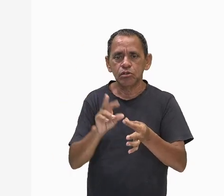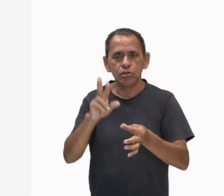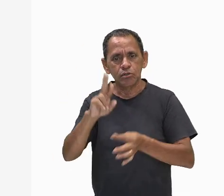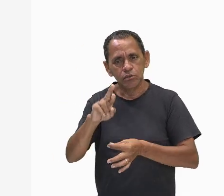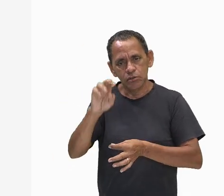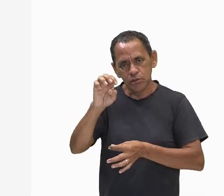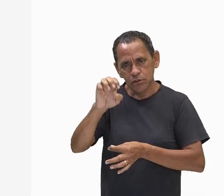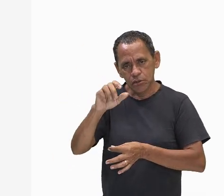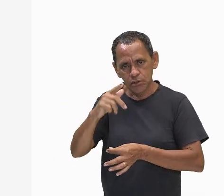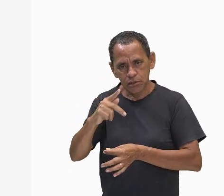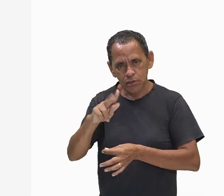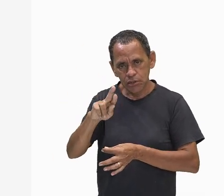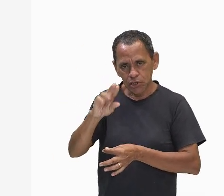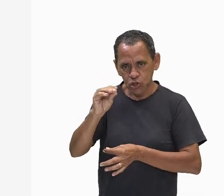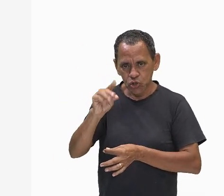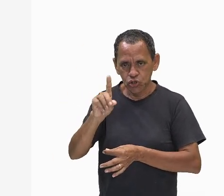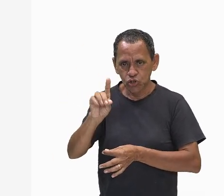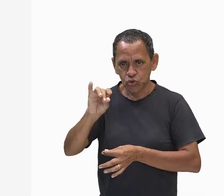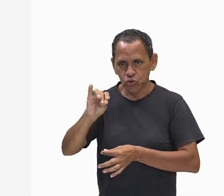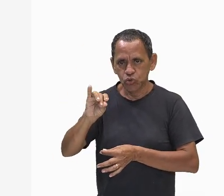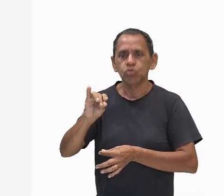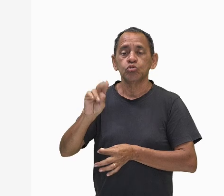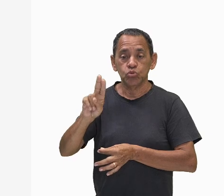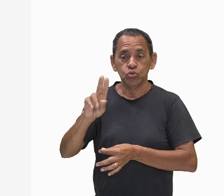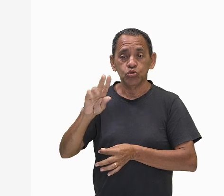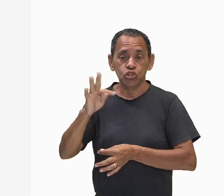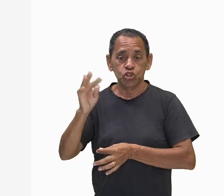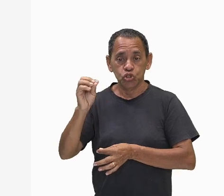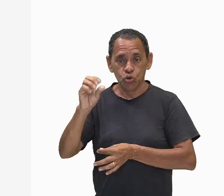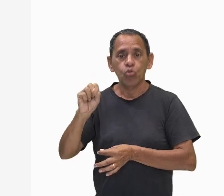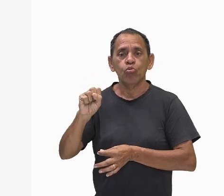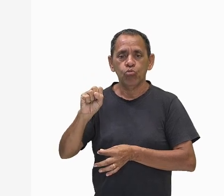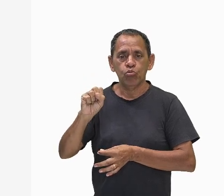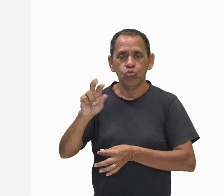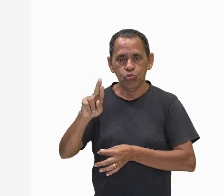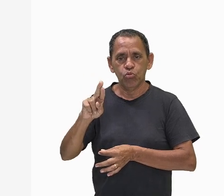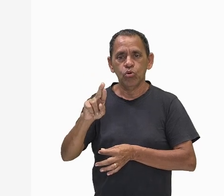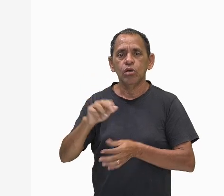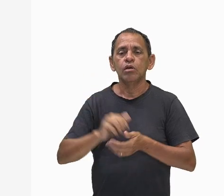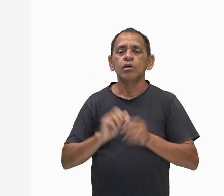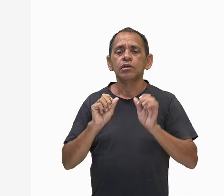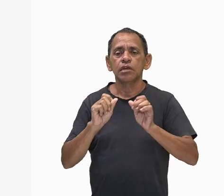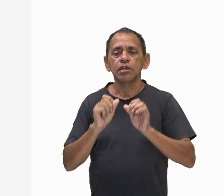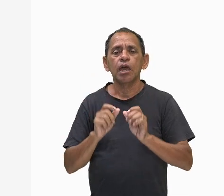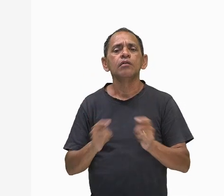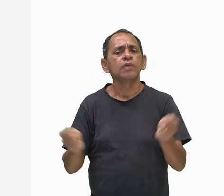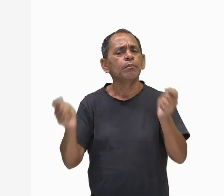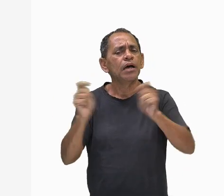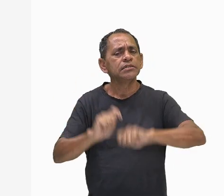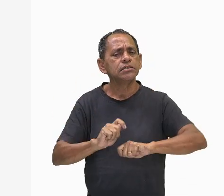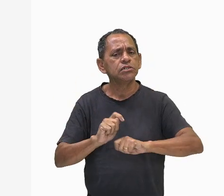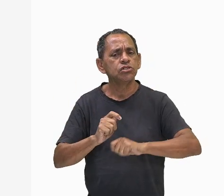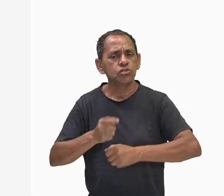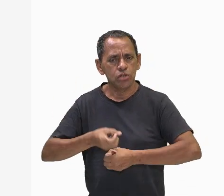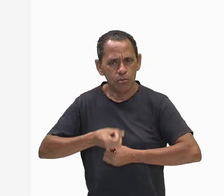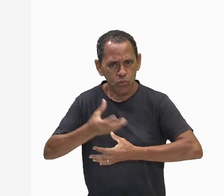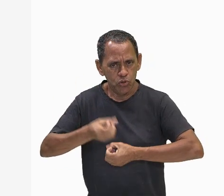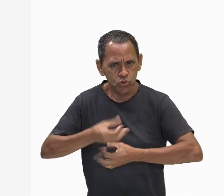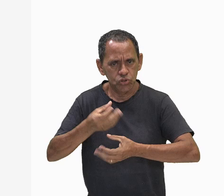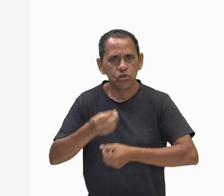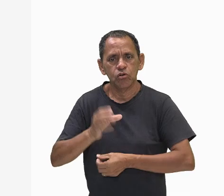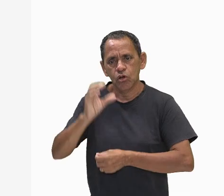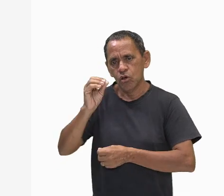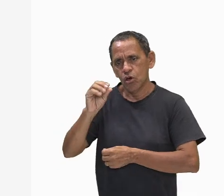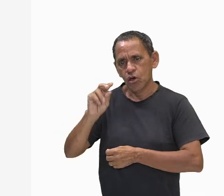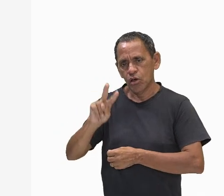é fundamental para a perpetuação da espécie, porque ele permite a produção de óvulos.